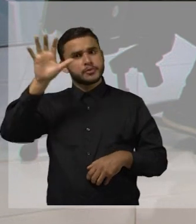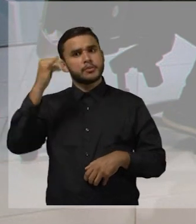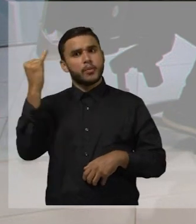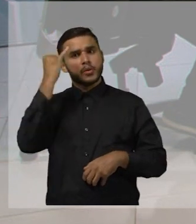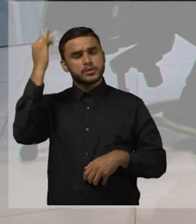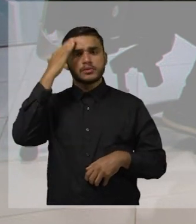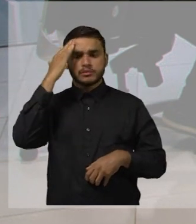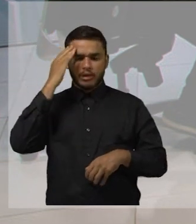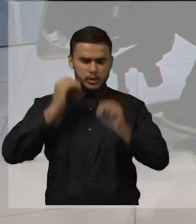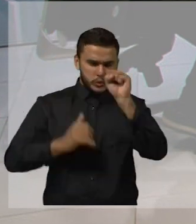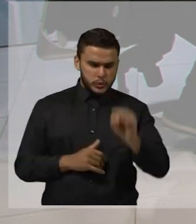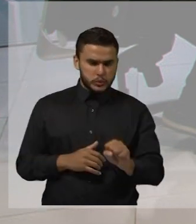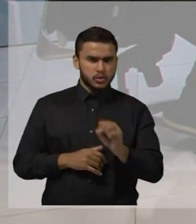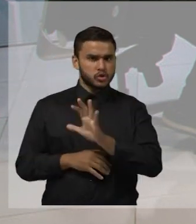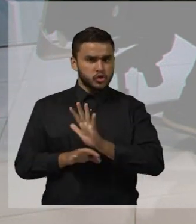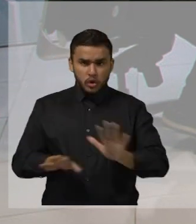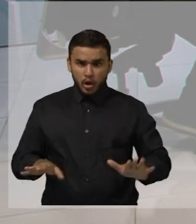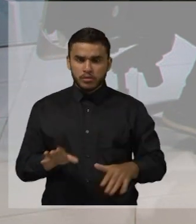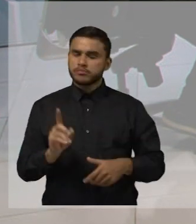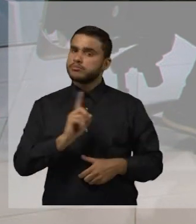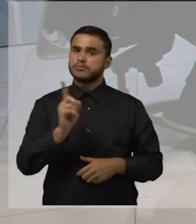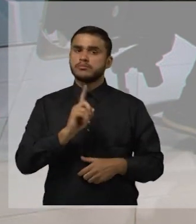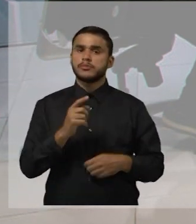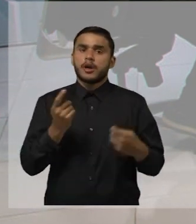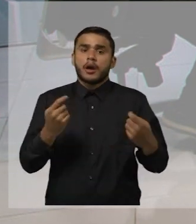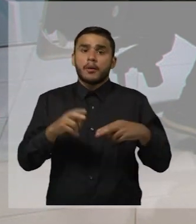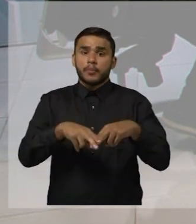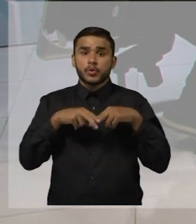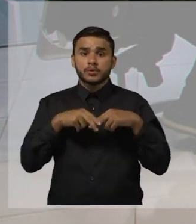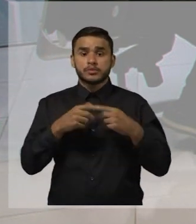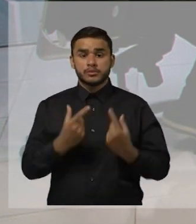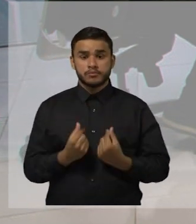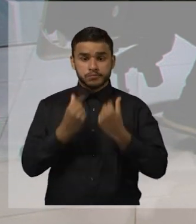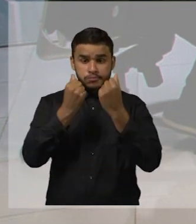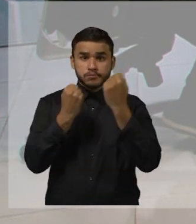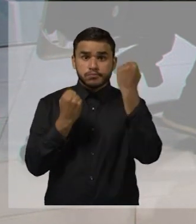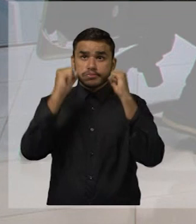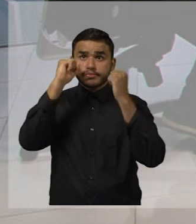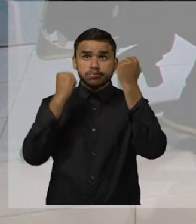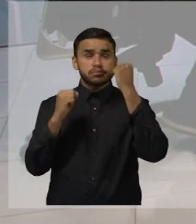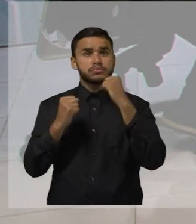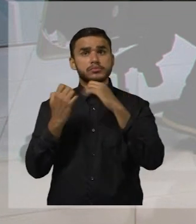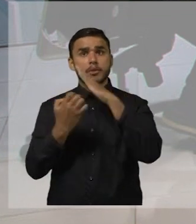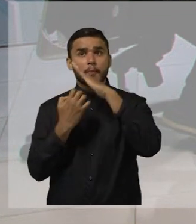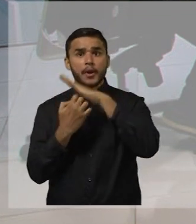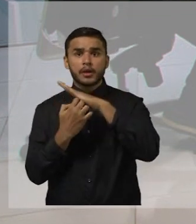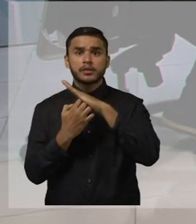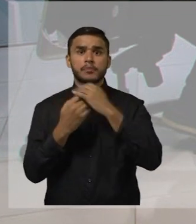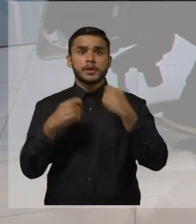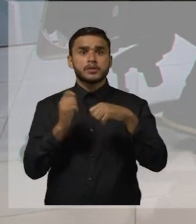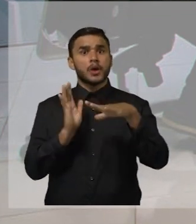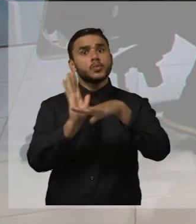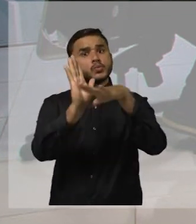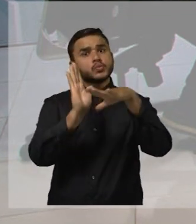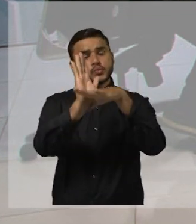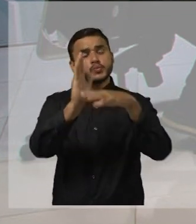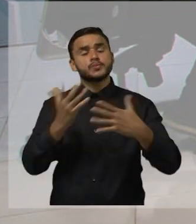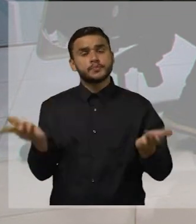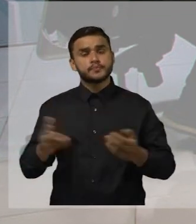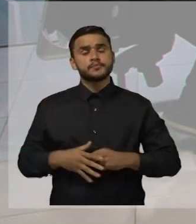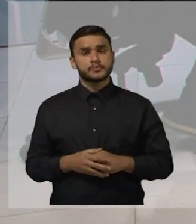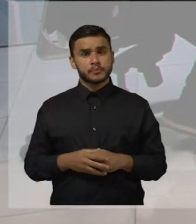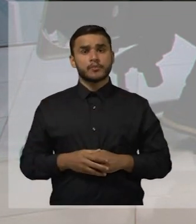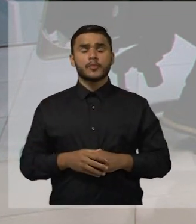para mencionar, esse modelo é um modelo que, por natureza, não alcança. Então, tem que se voltar para essas